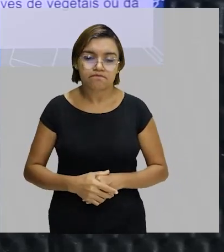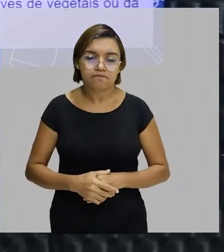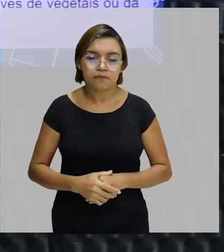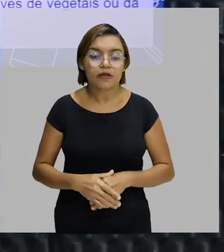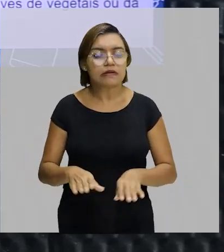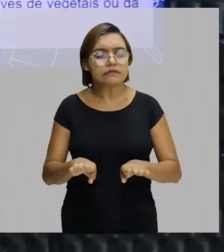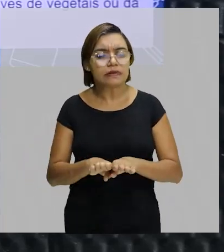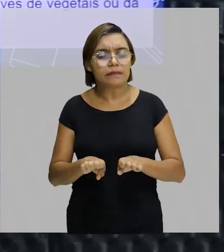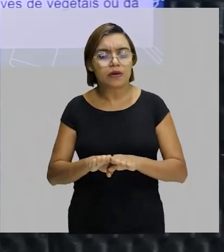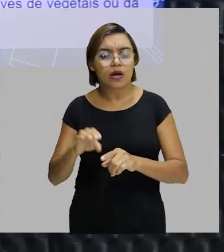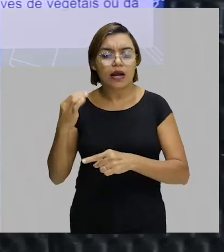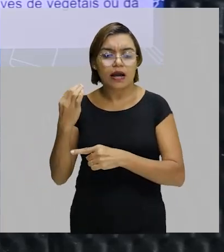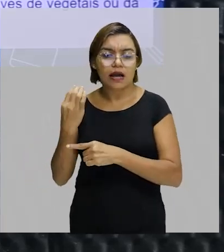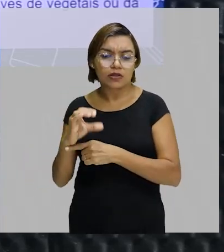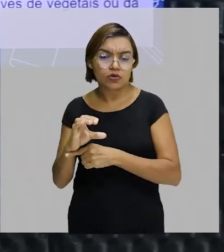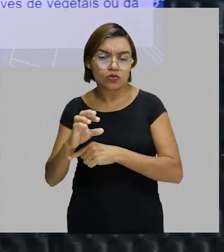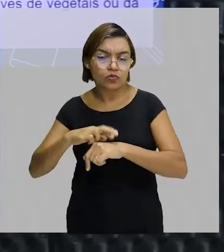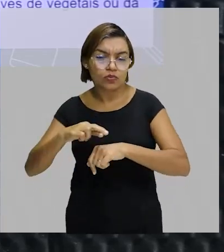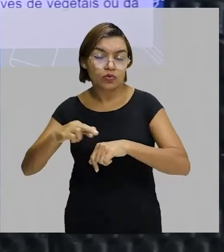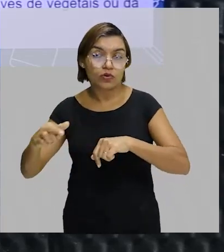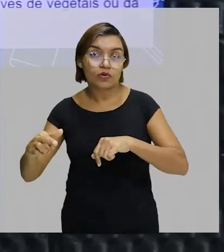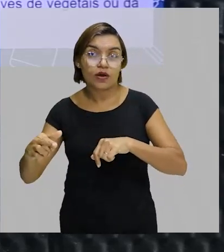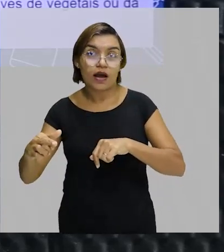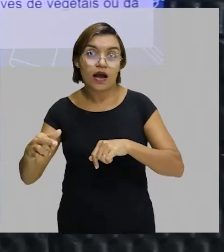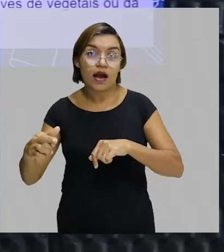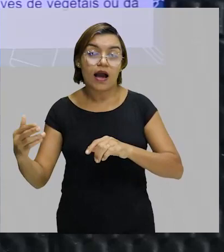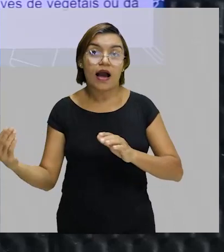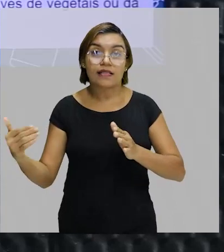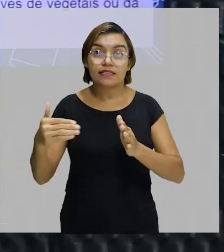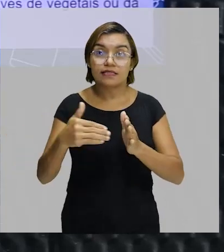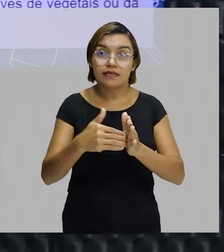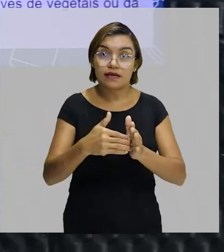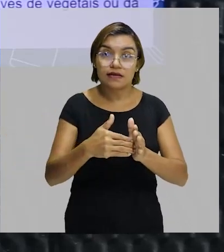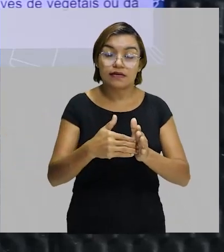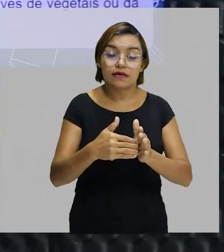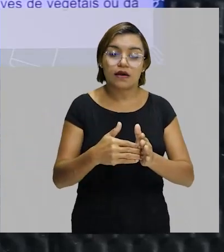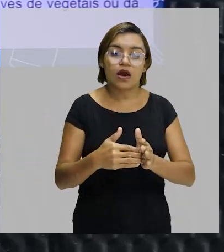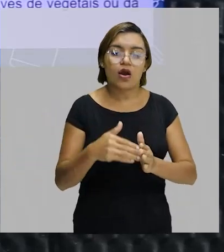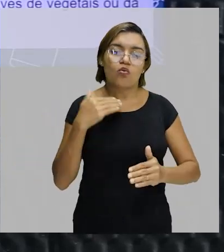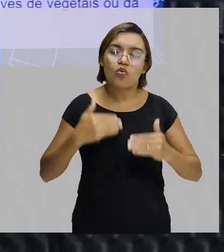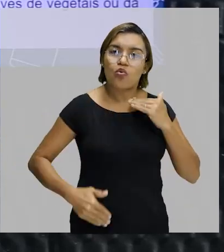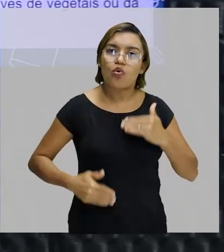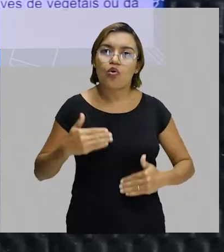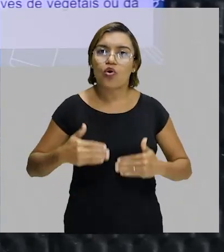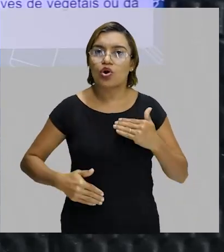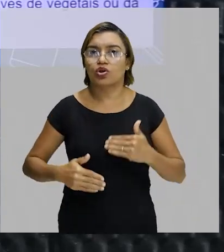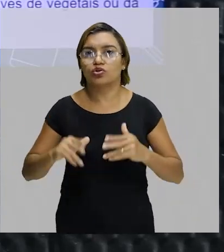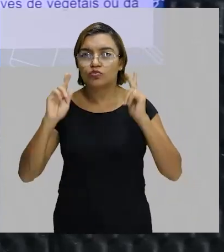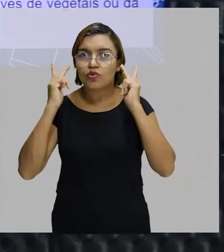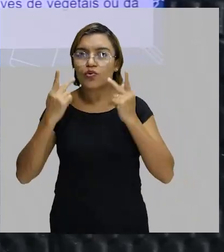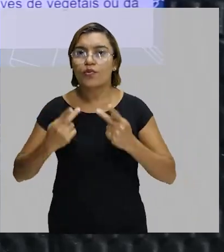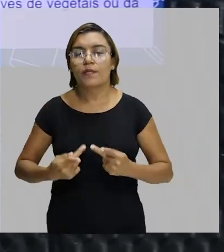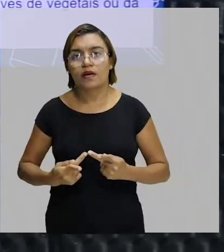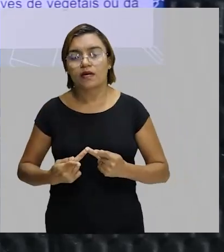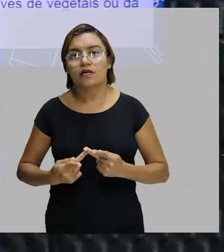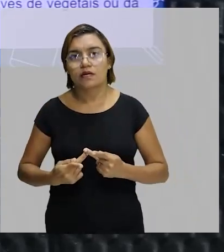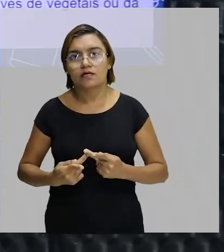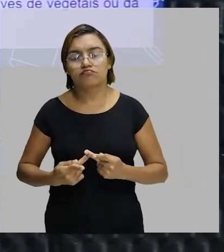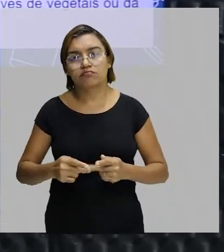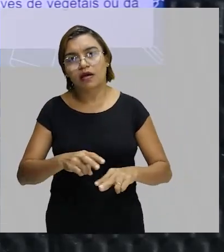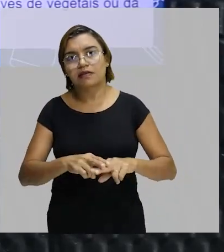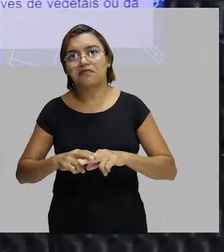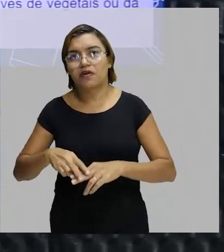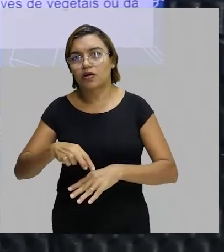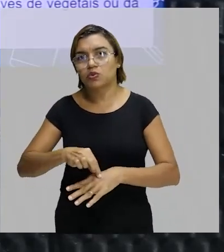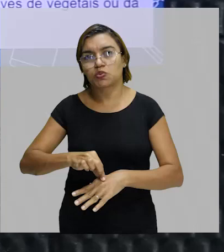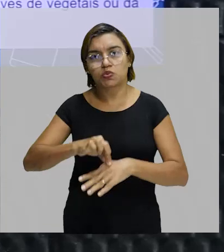carbono radioativo chega no organismo humano, através de vegetais ou da carne e derivados de animais. Eu